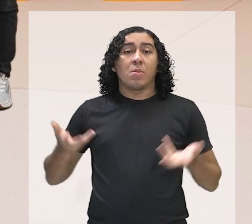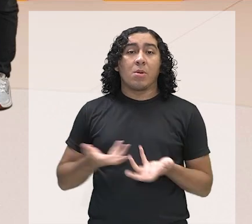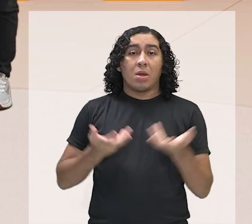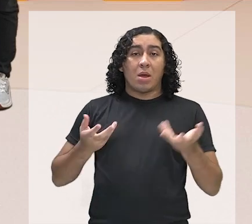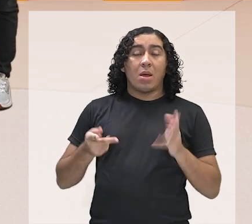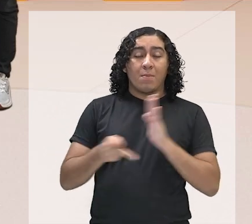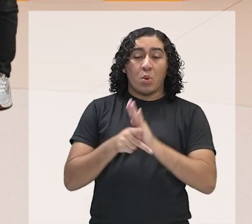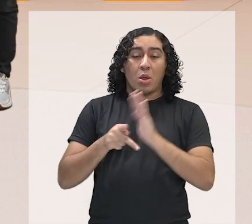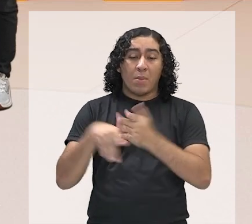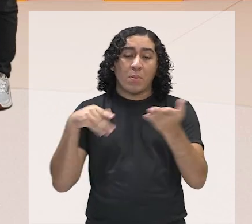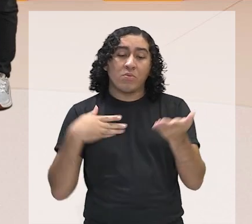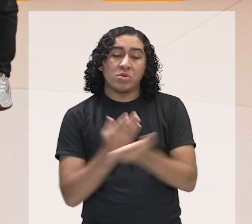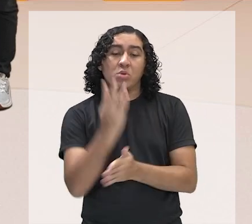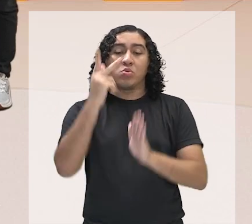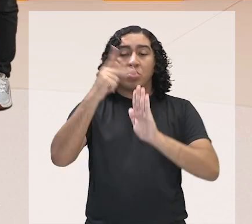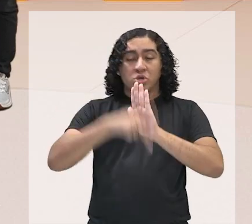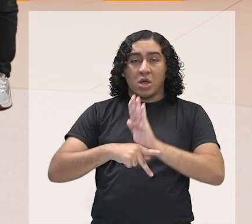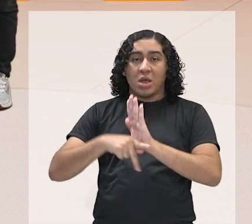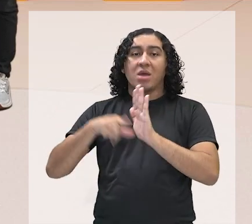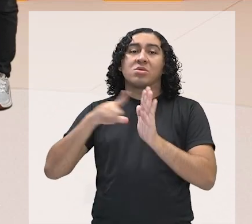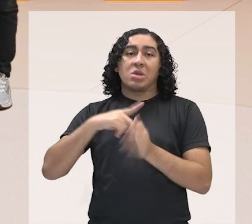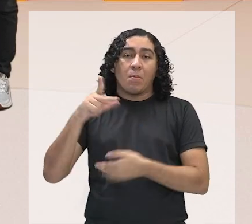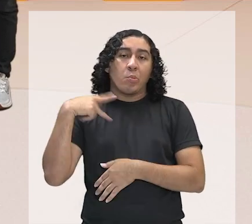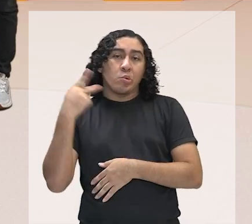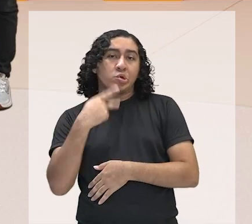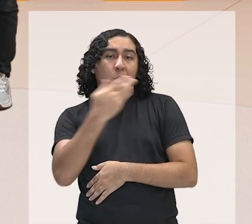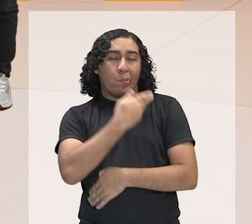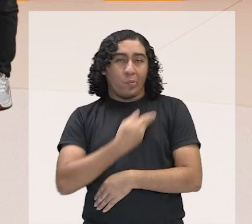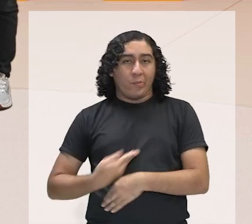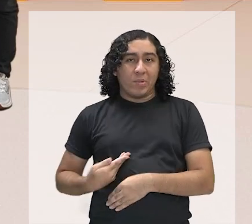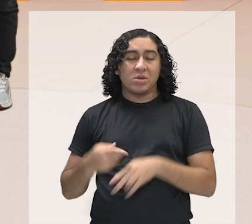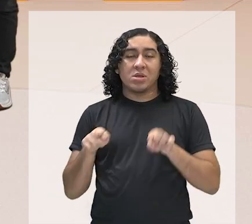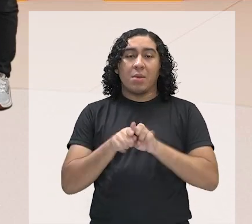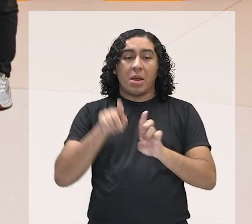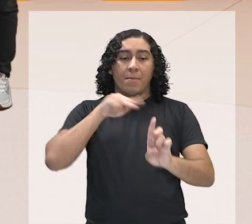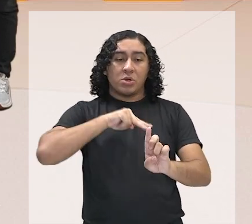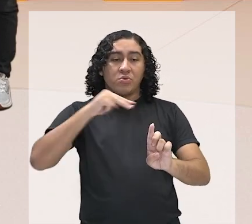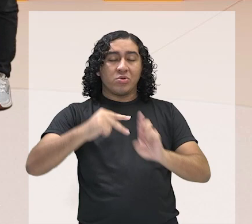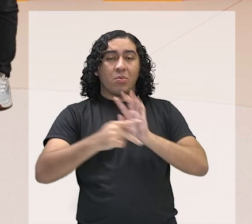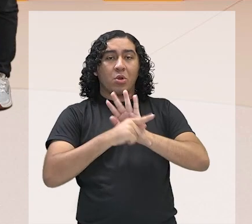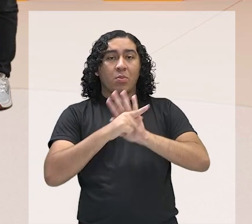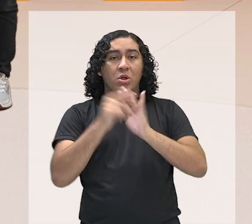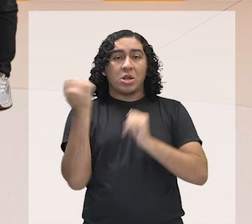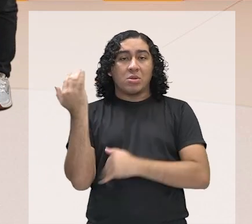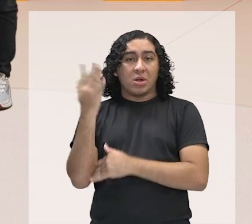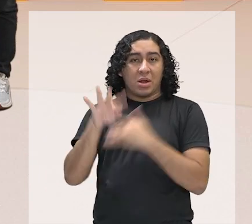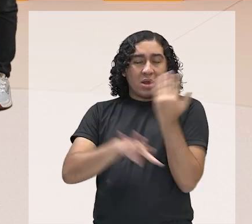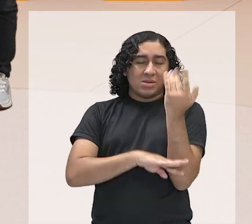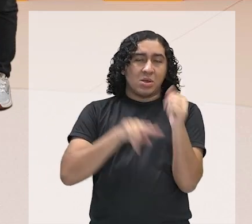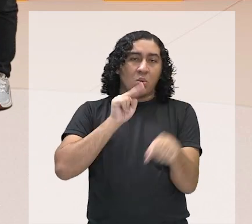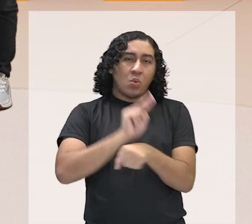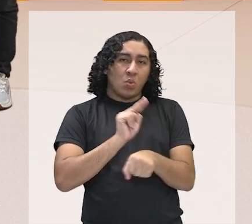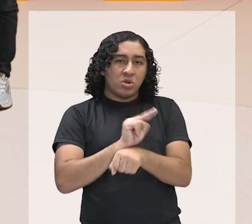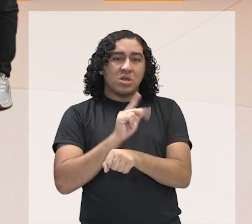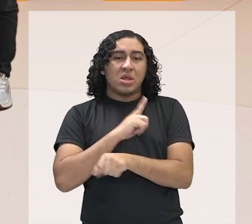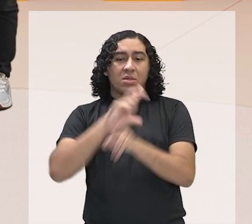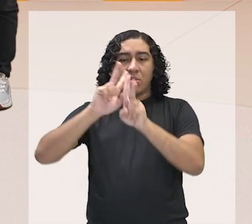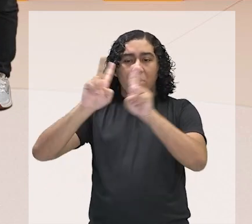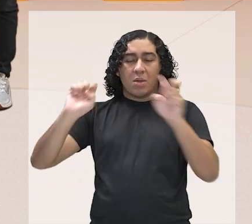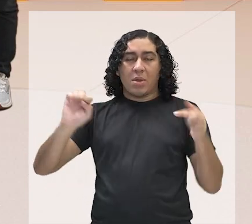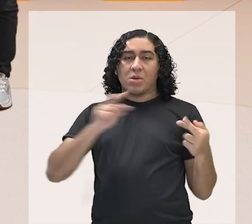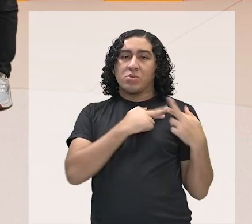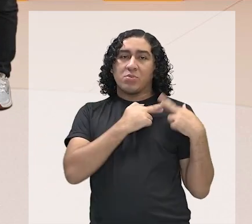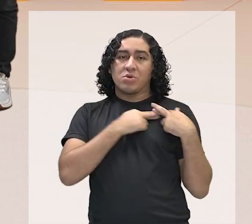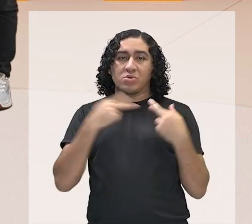implementação de projetos, de programas, de políticas públicas voltadas ali às questões ambientais no que é de sua